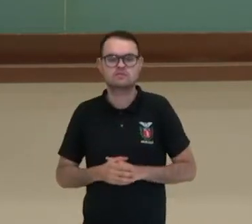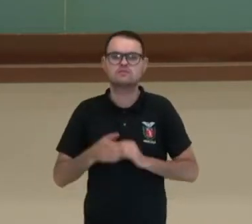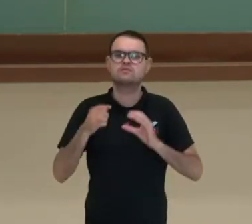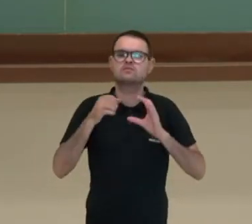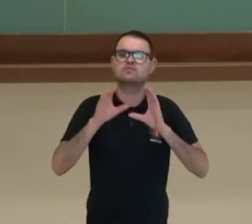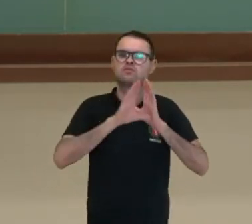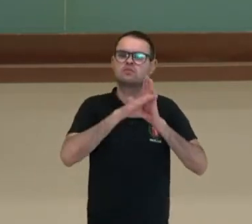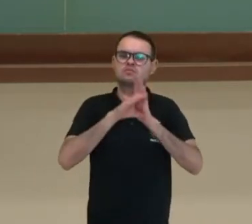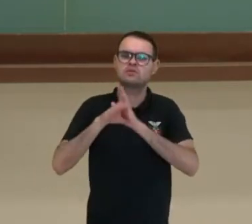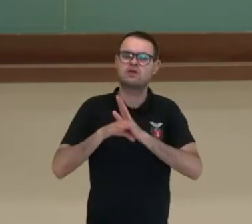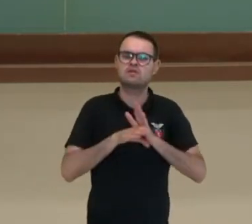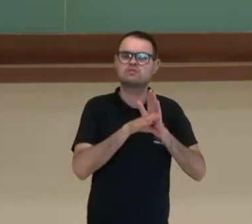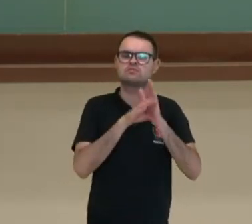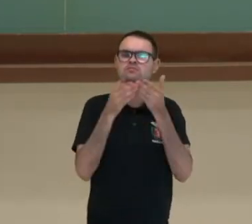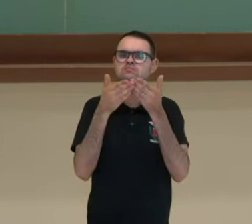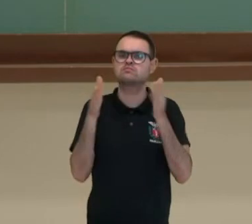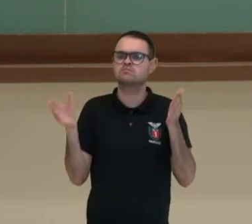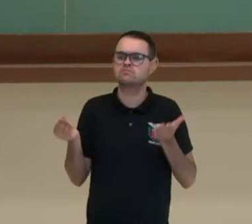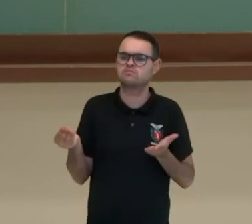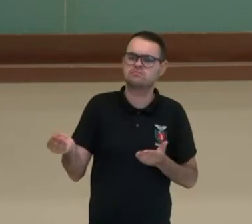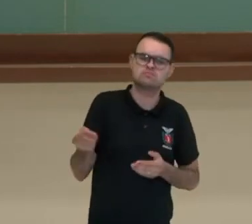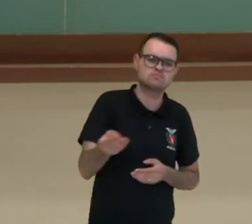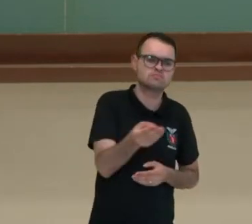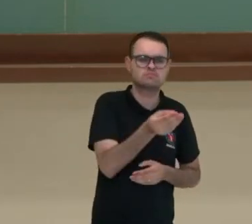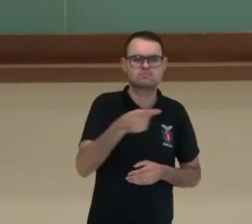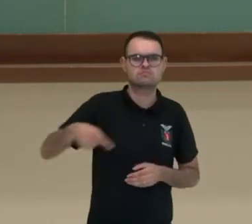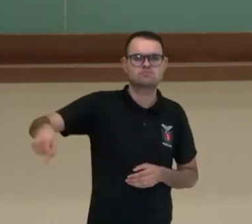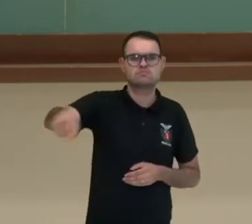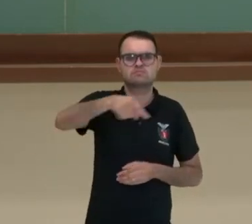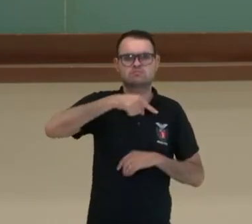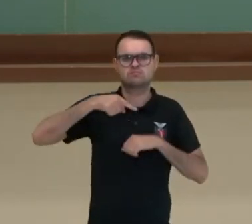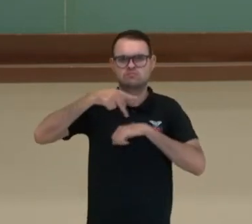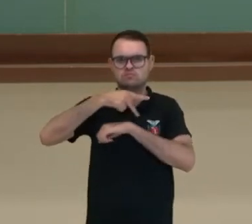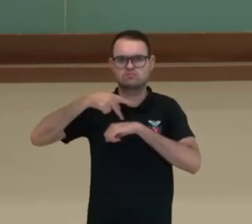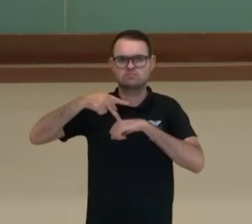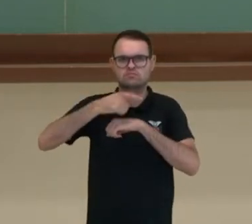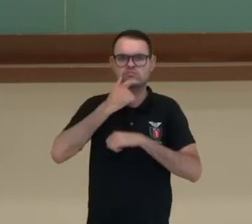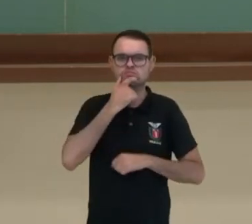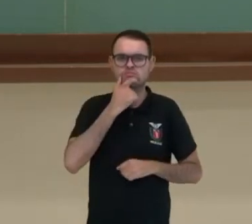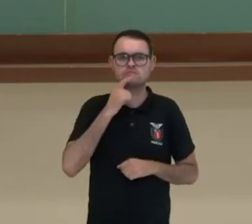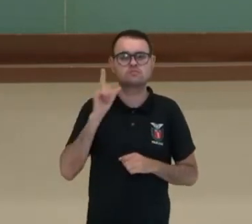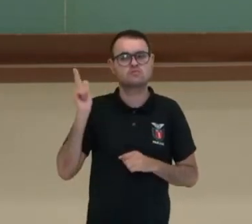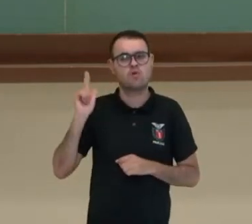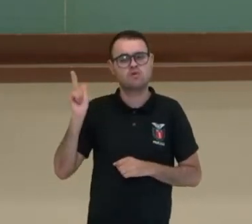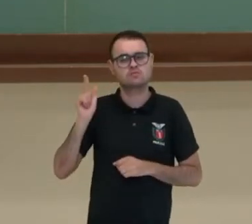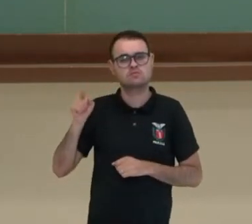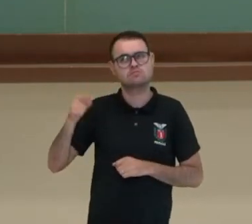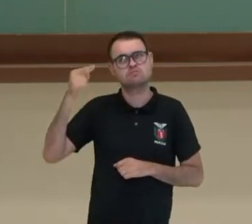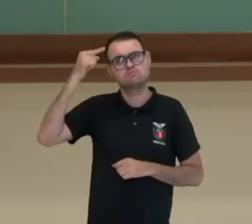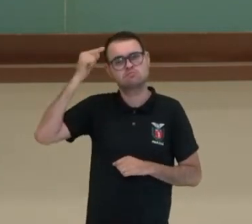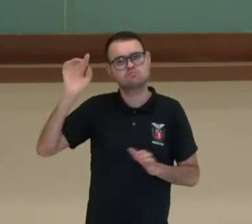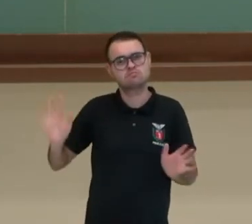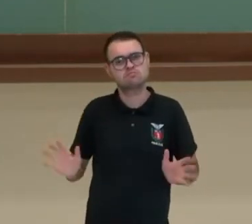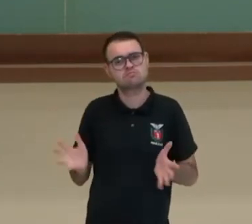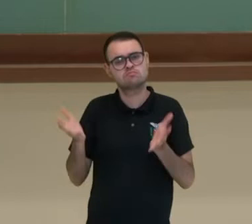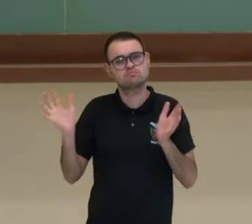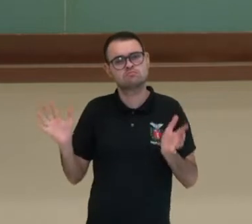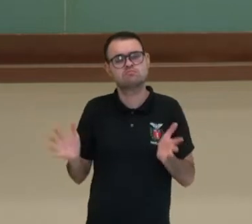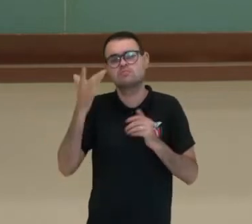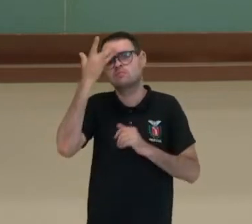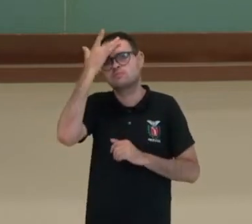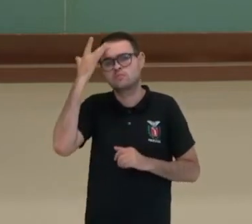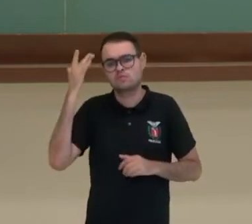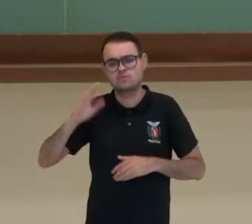vão ser amplamente aplicados e divulgados na Inglaterra. E dentro da lógica do lucro, vai haver um grande incentivo para as pessoas